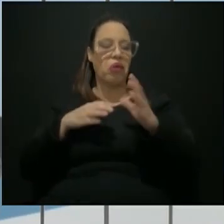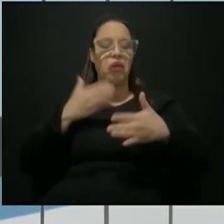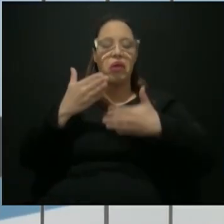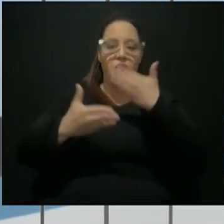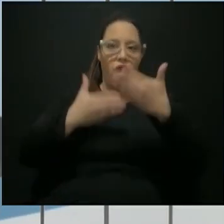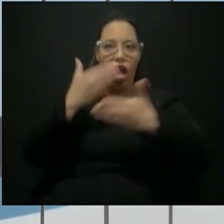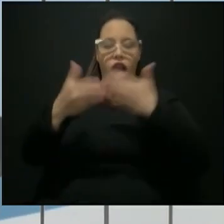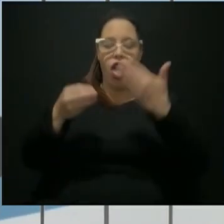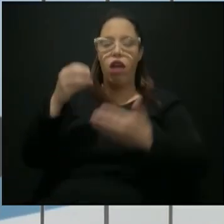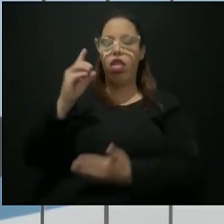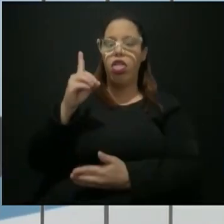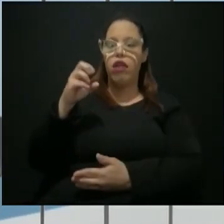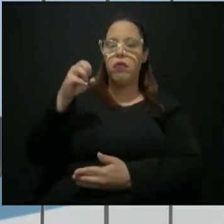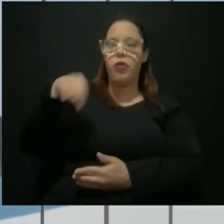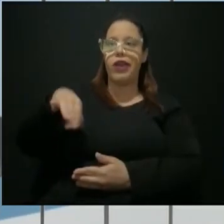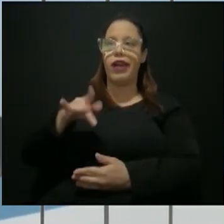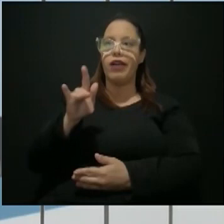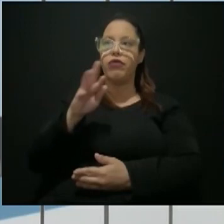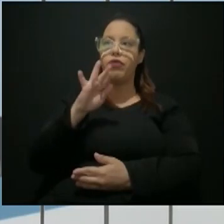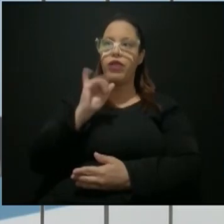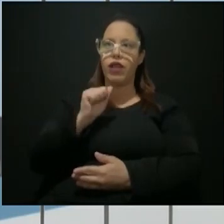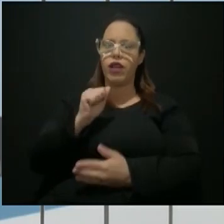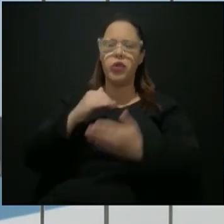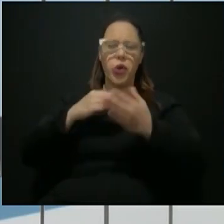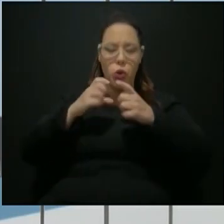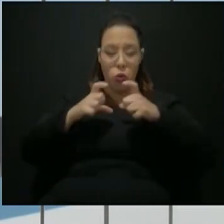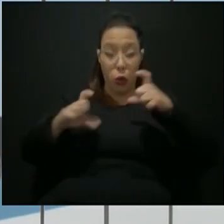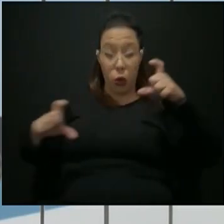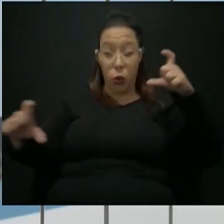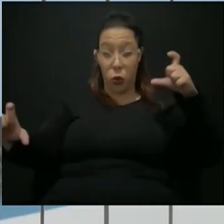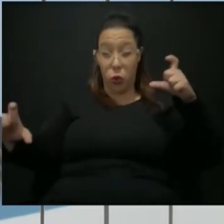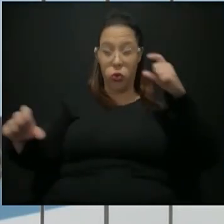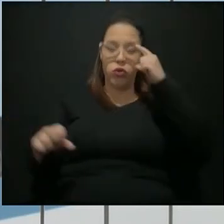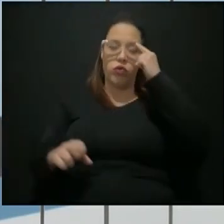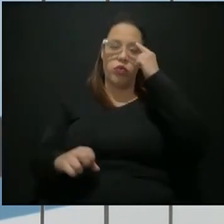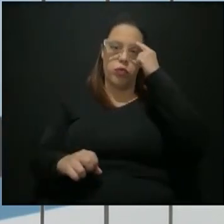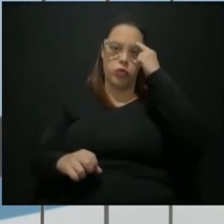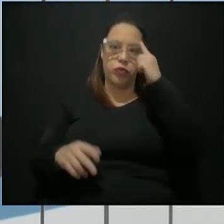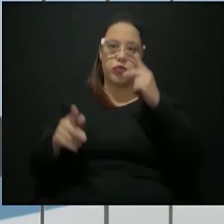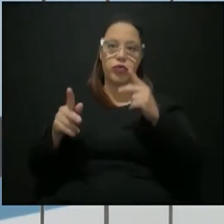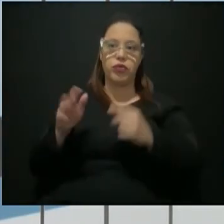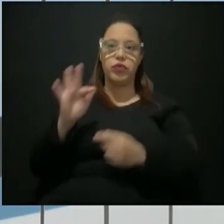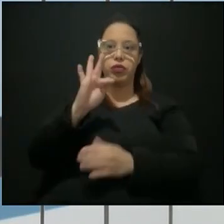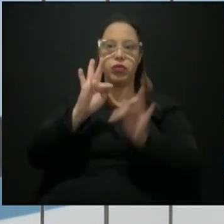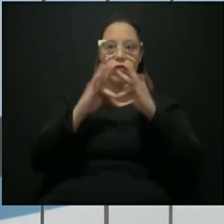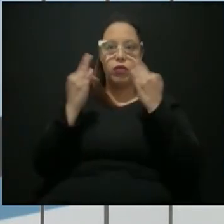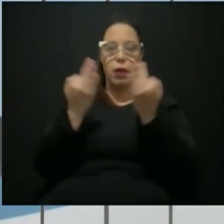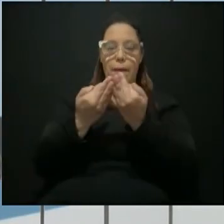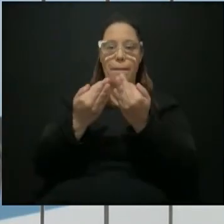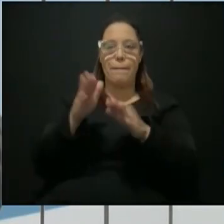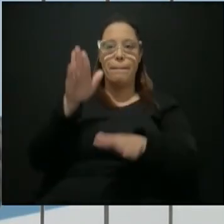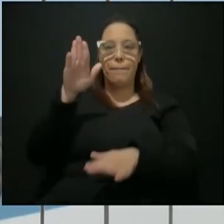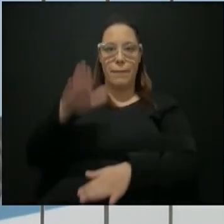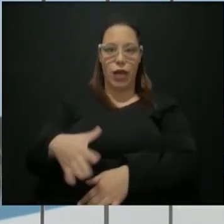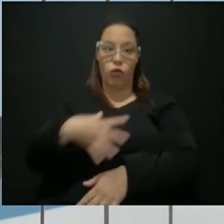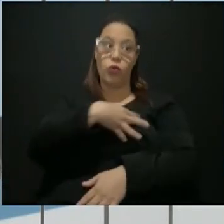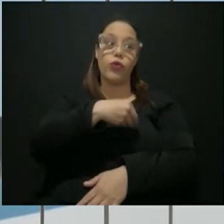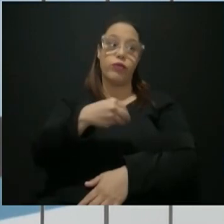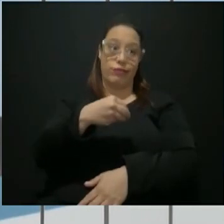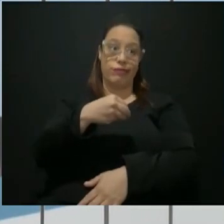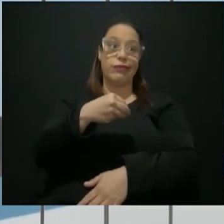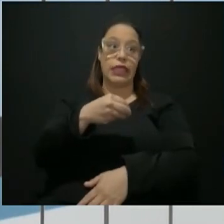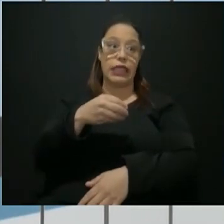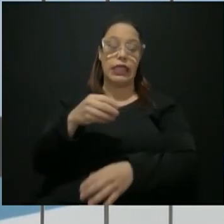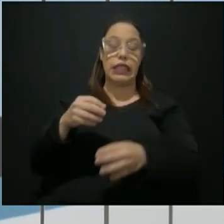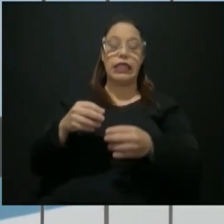num estágio bem avançado até, né? As famílias têm menos filhos, as pessoas, né, se reproduzem